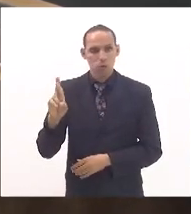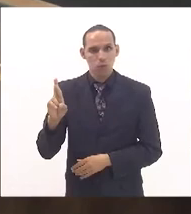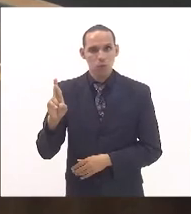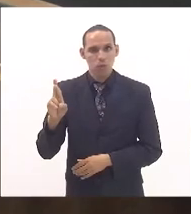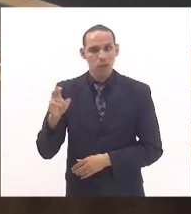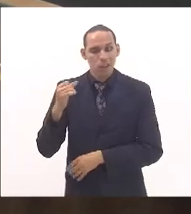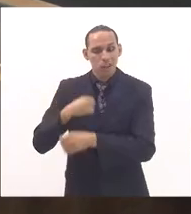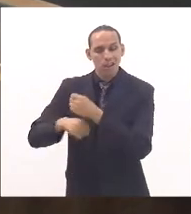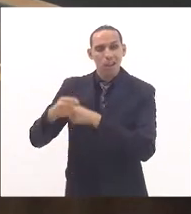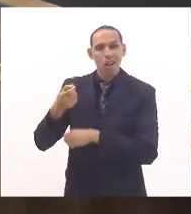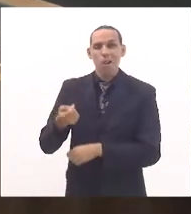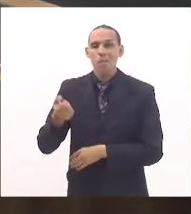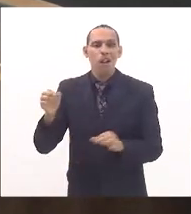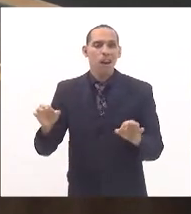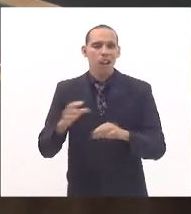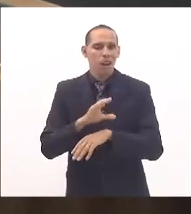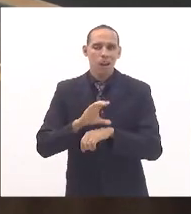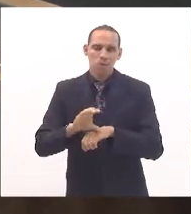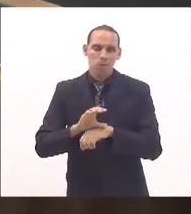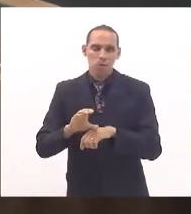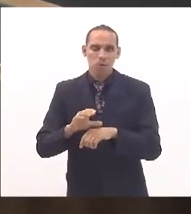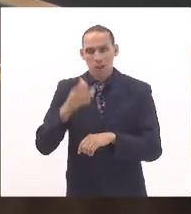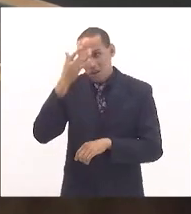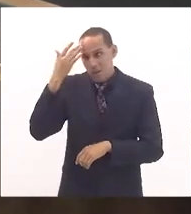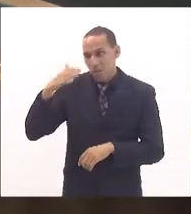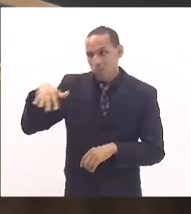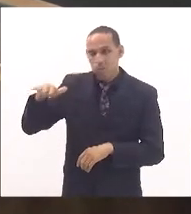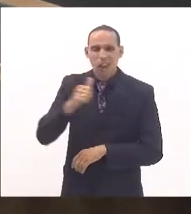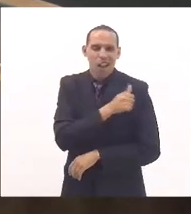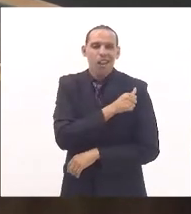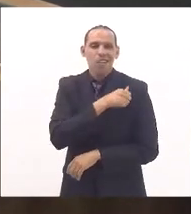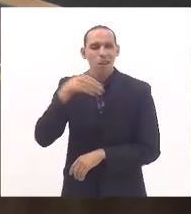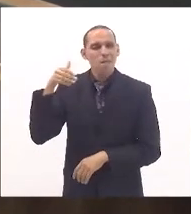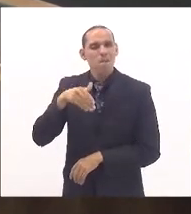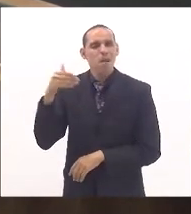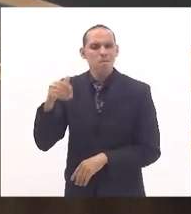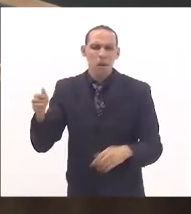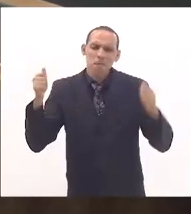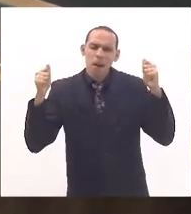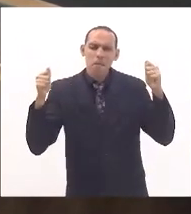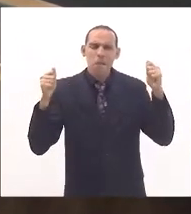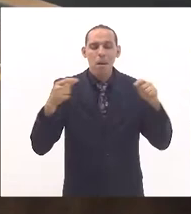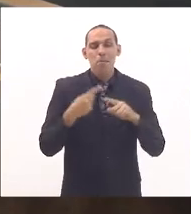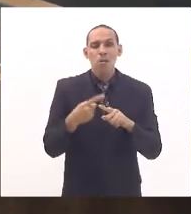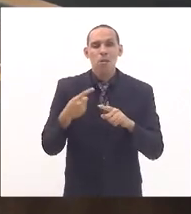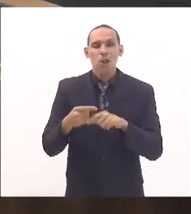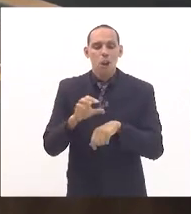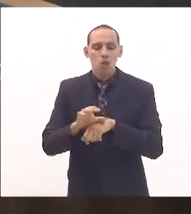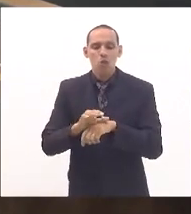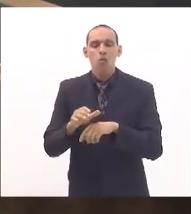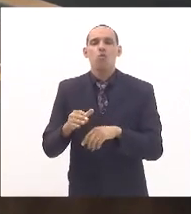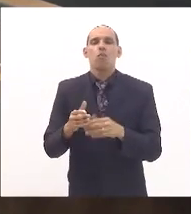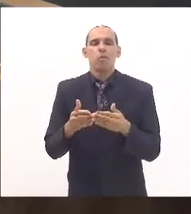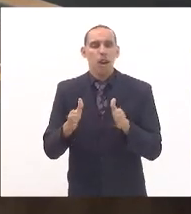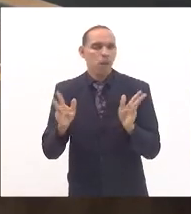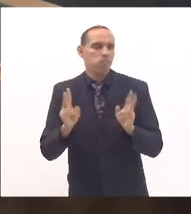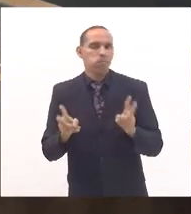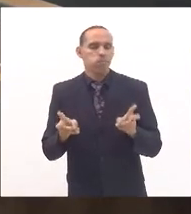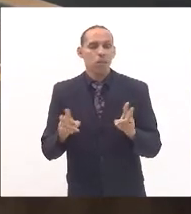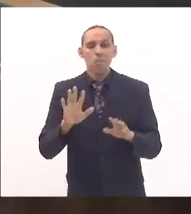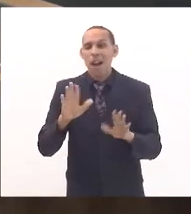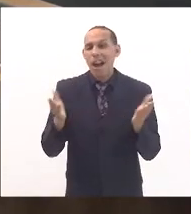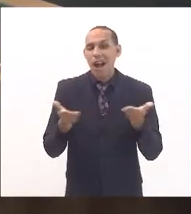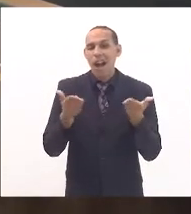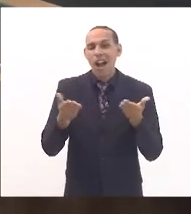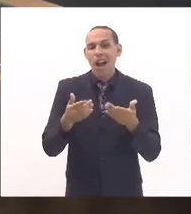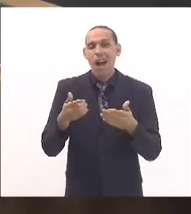quase fechou. Os estudantes vieram aqui, fizeram uma mobilização. O curso permaneceu aberto. Só que agora o curso está